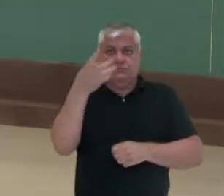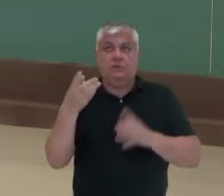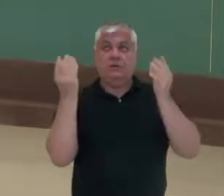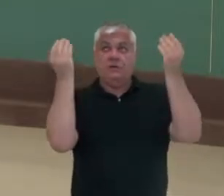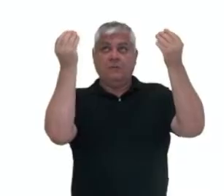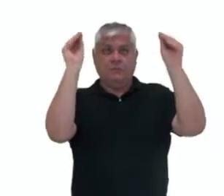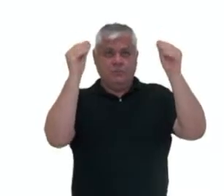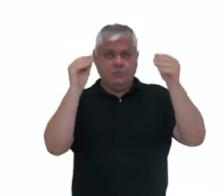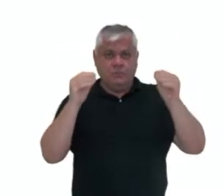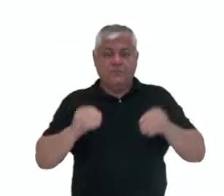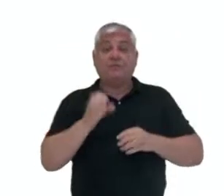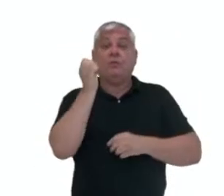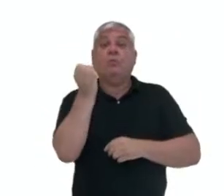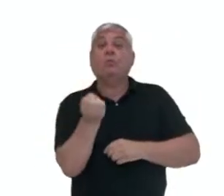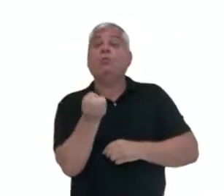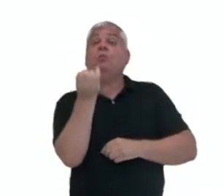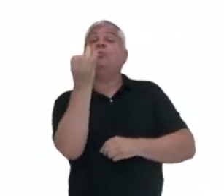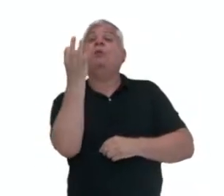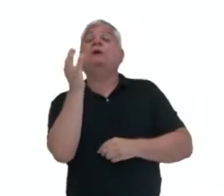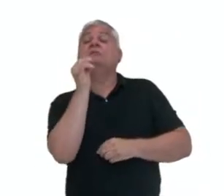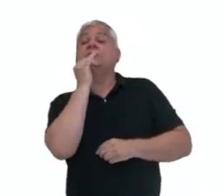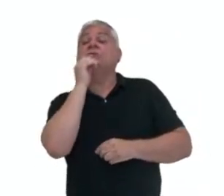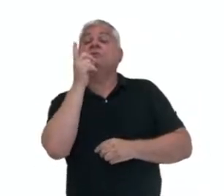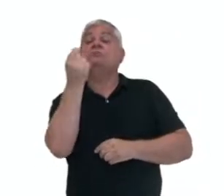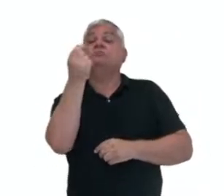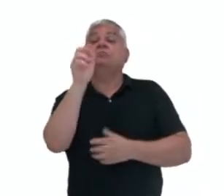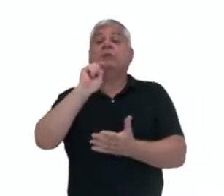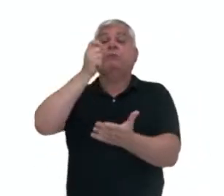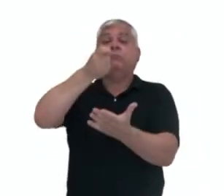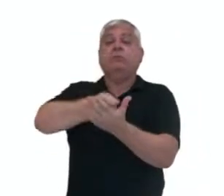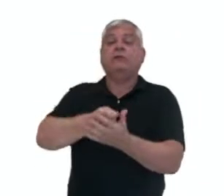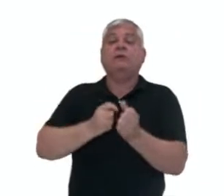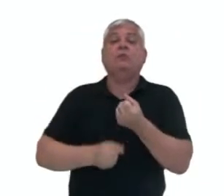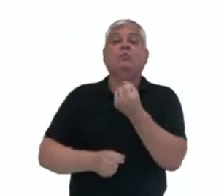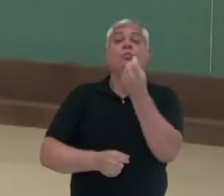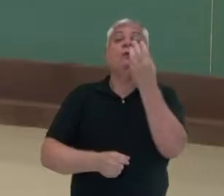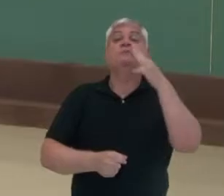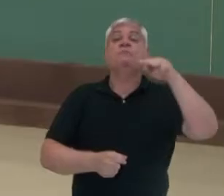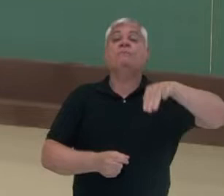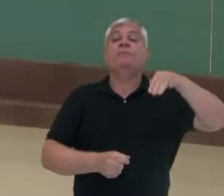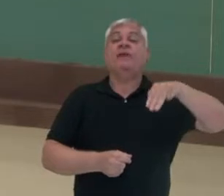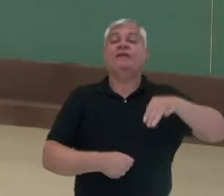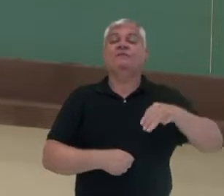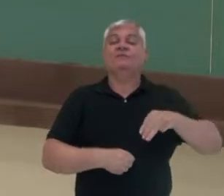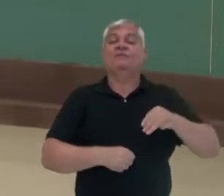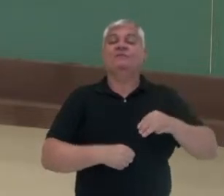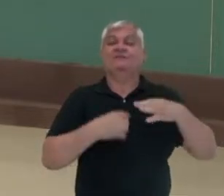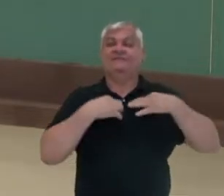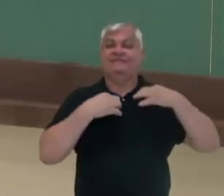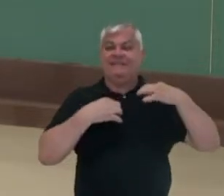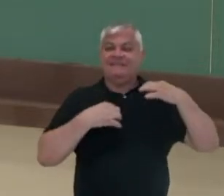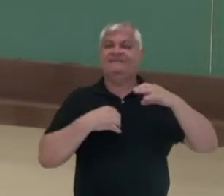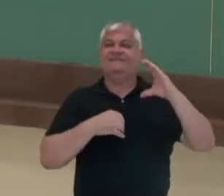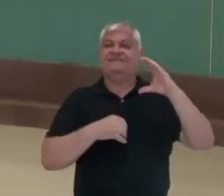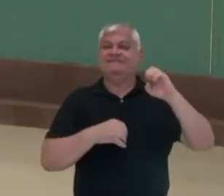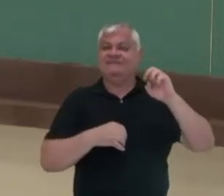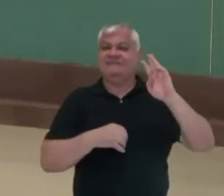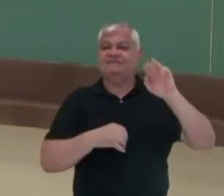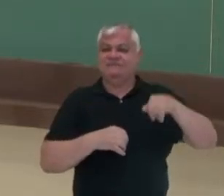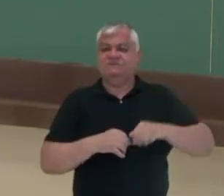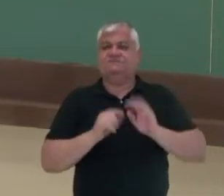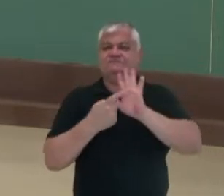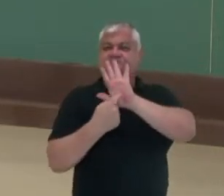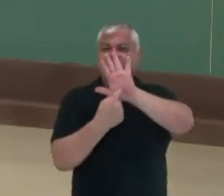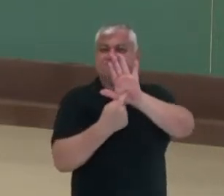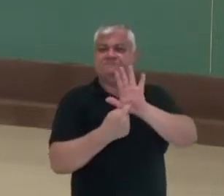quanto vai gastar dependendo da quantidade de cetim que precisa comprar. Depois ela representou isso em um